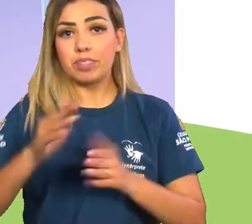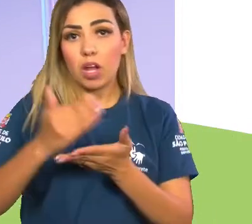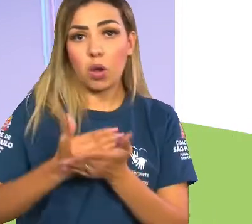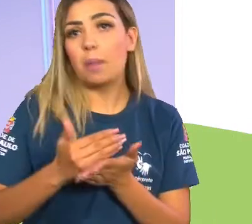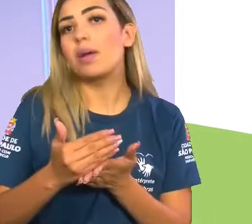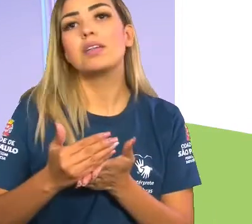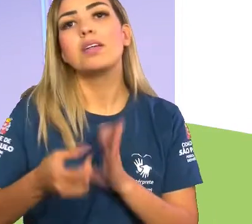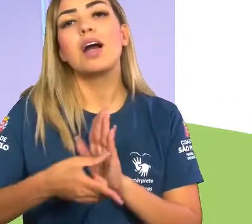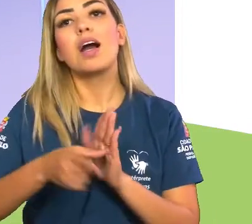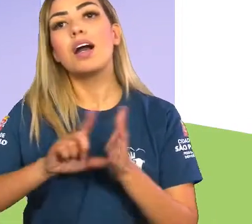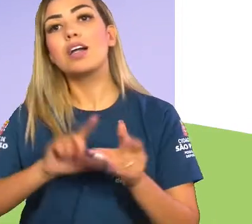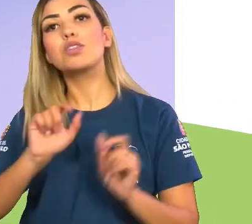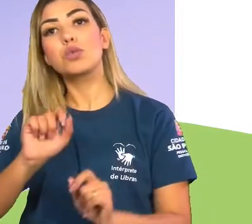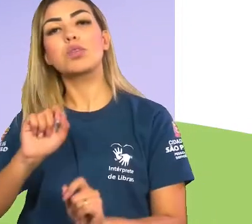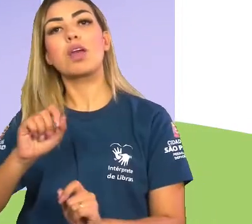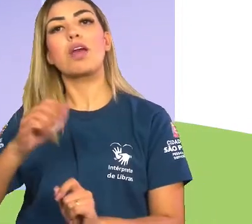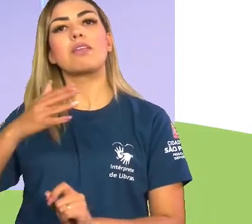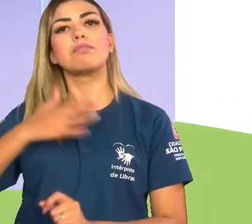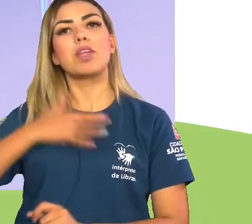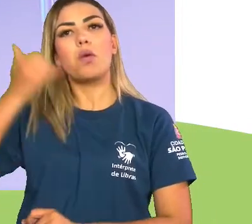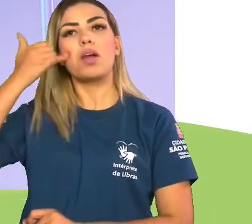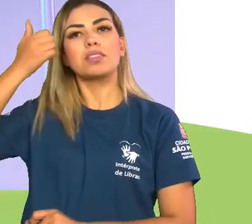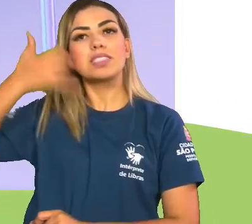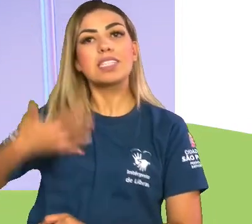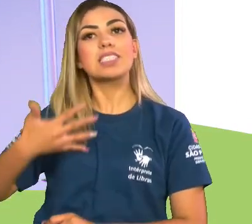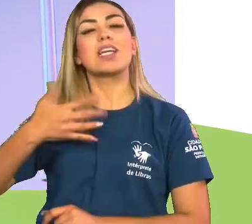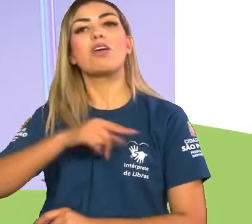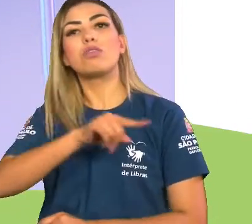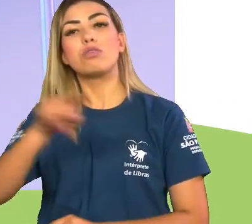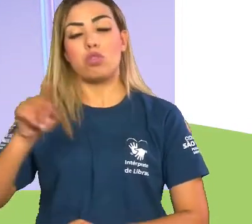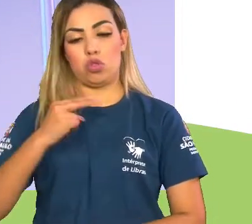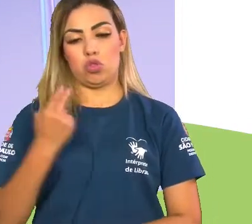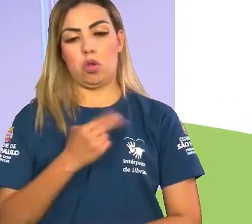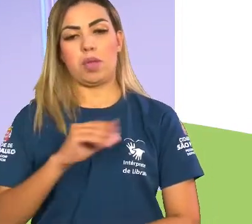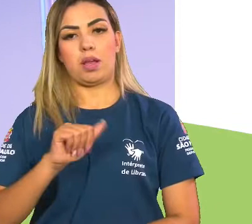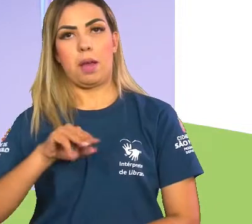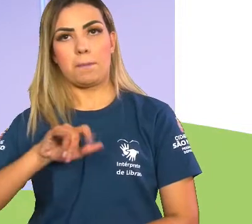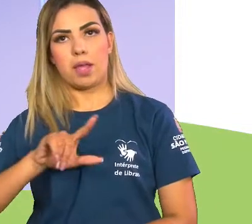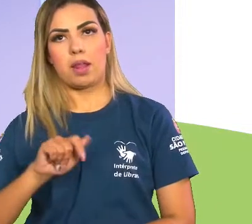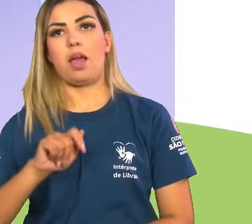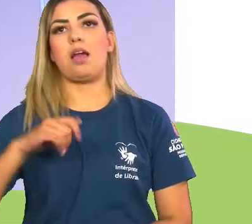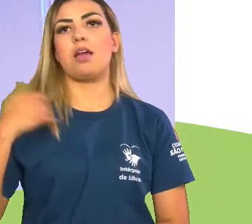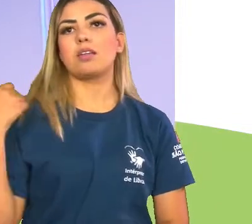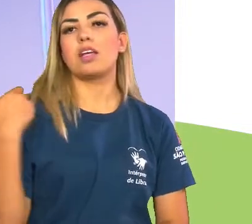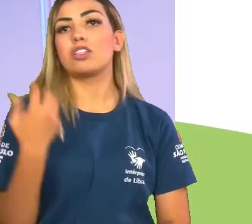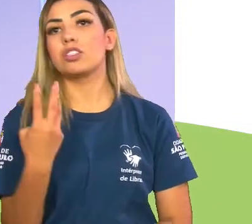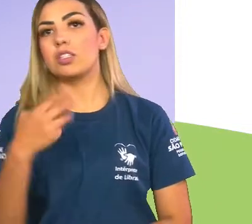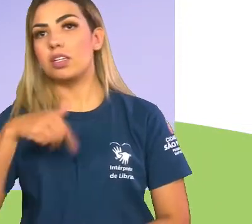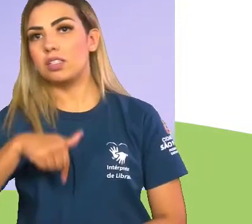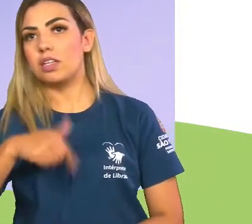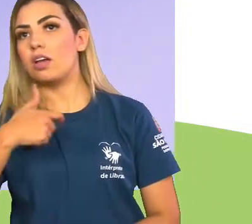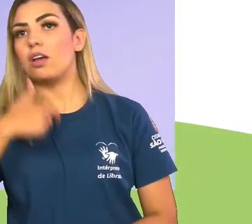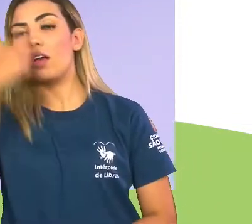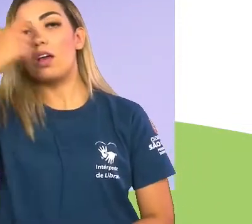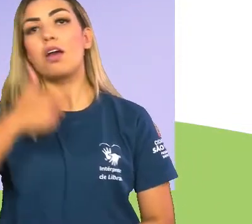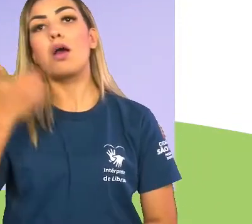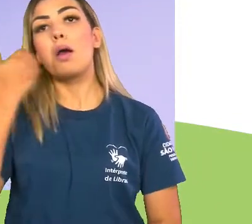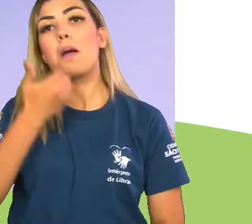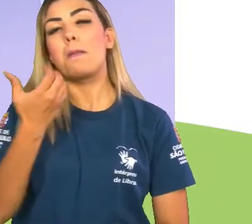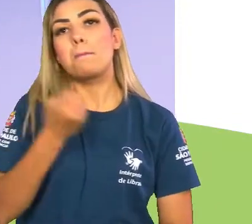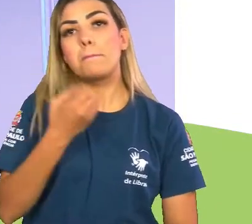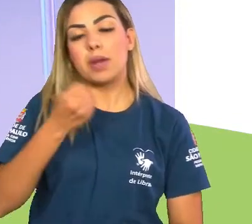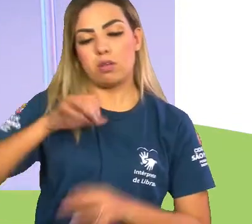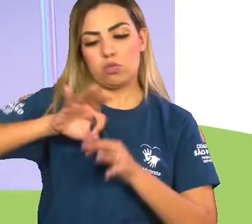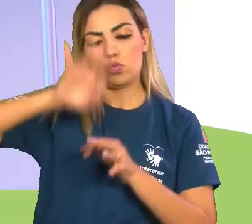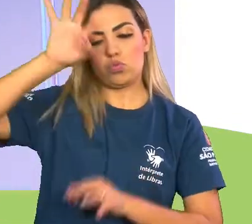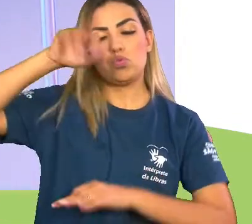de fazer minha audiodescrição para os deficientes visuais. Meu nome é Camila, eu tenho 37 anos, eu sou uma mulher branca de